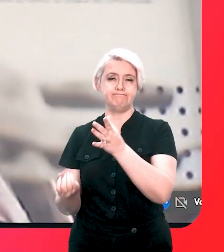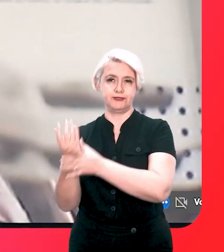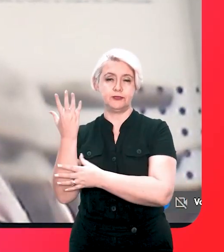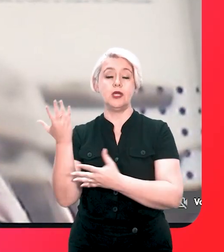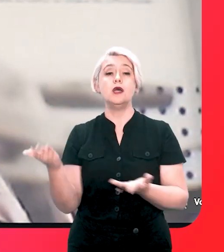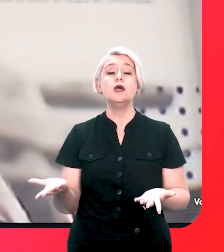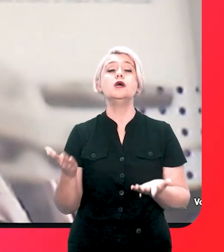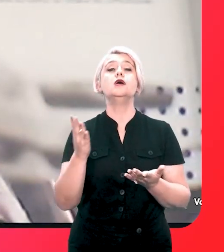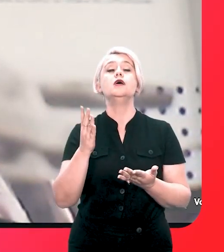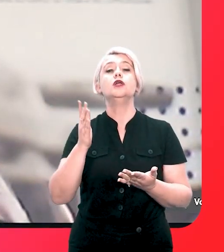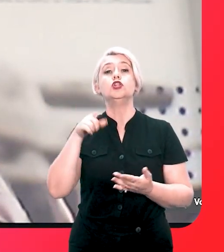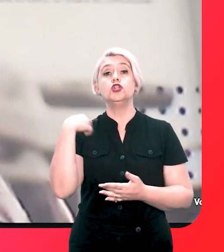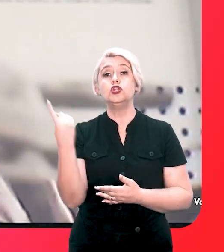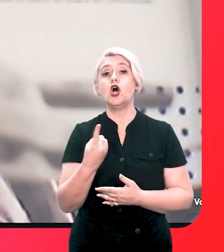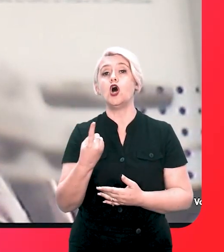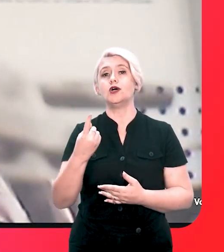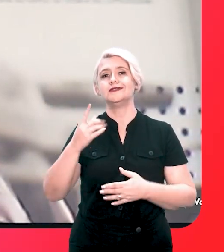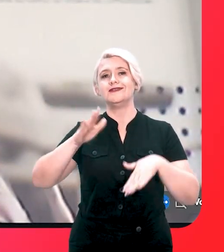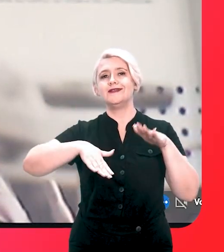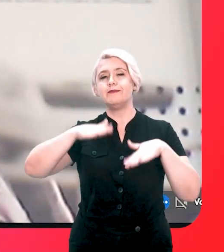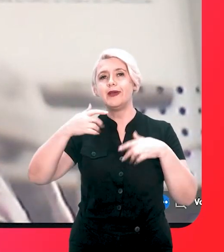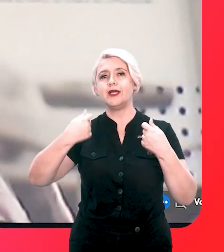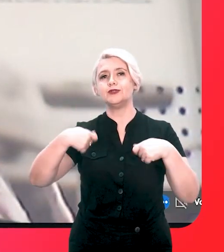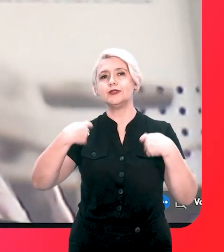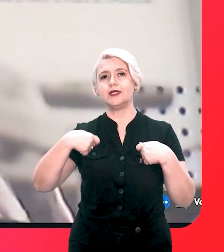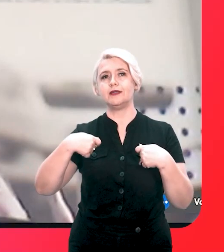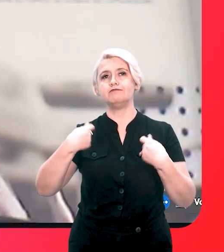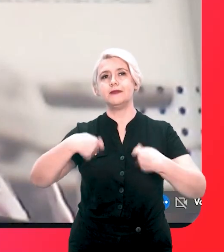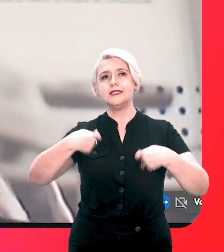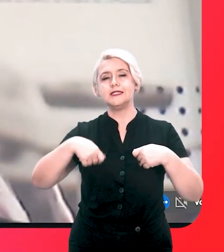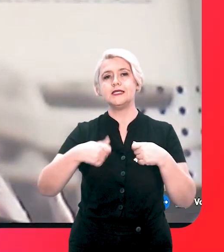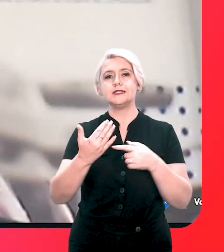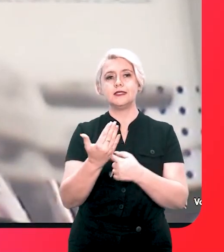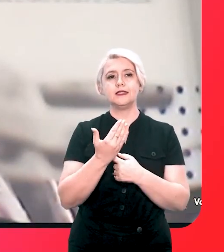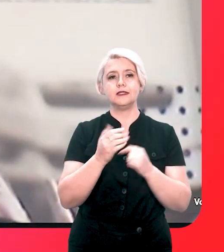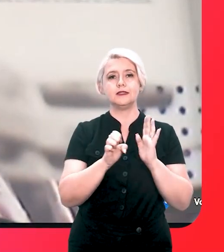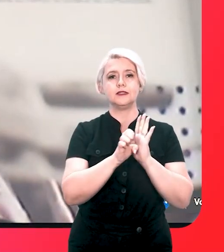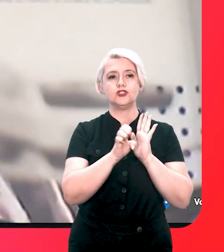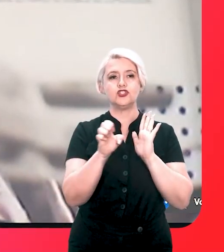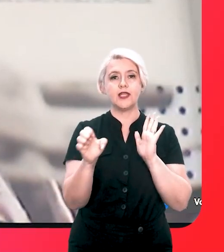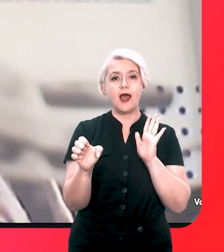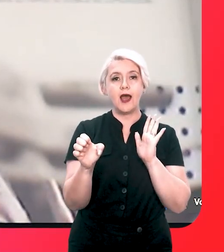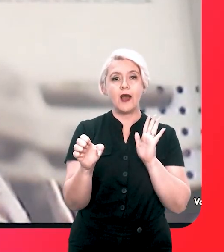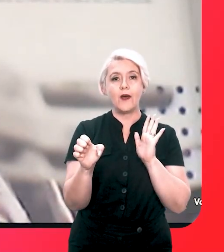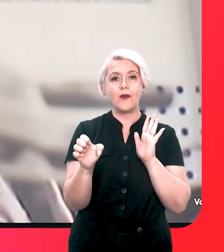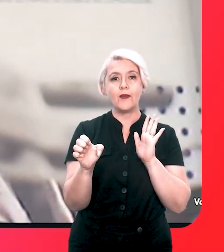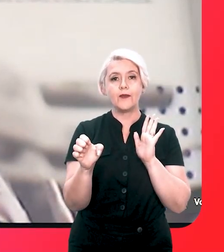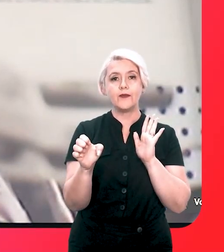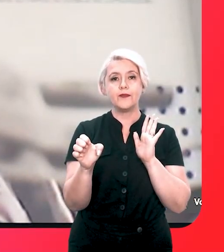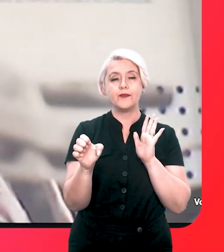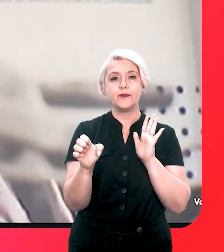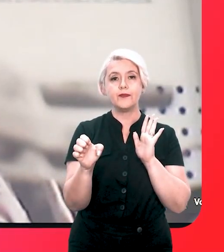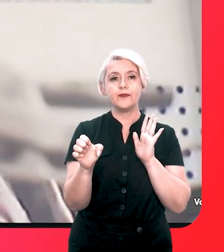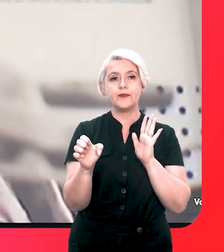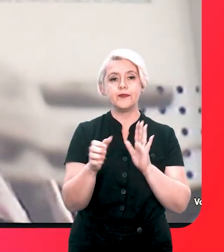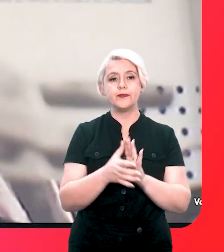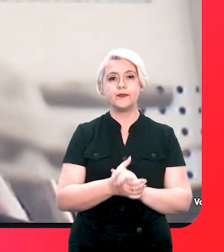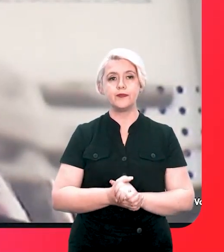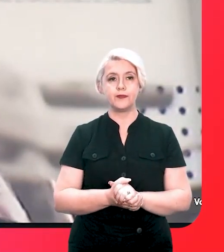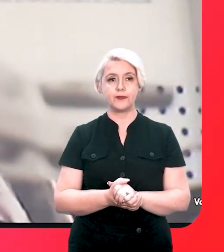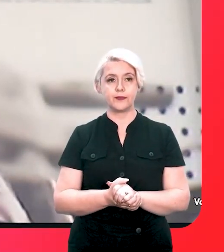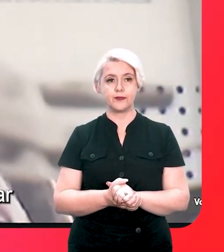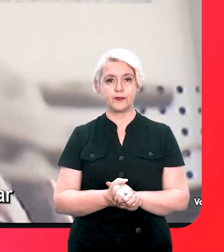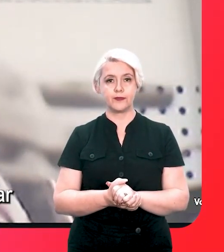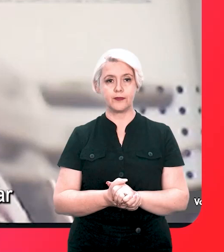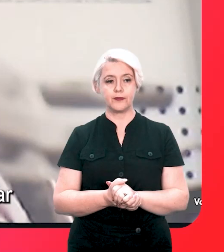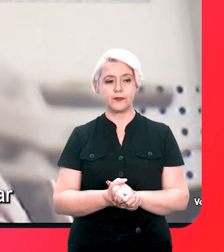dependemos de editais, de patrocínios, de parcerias, às vezes acontece em